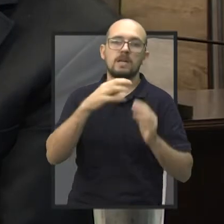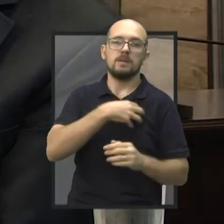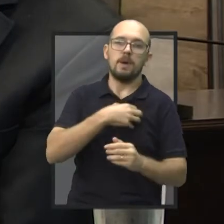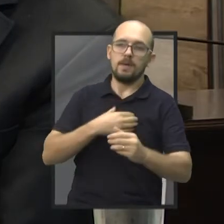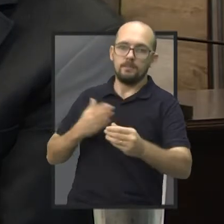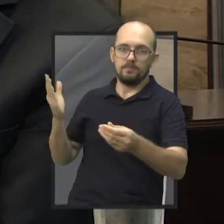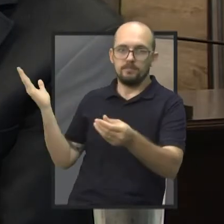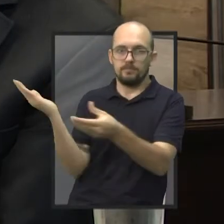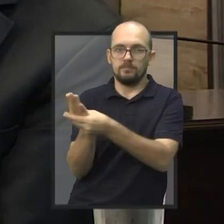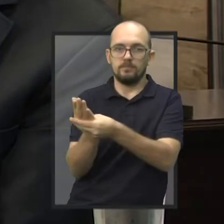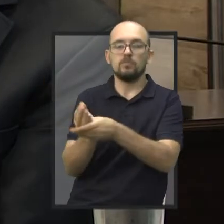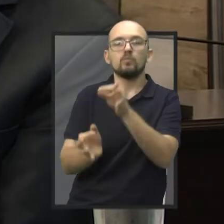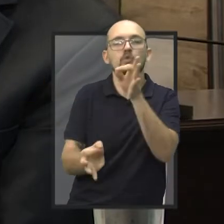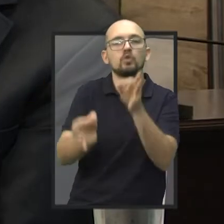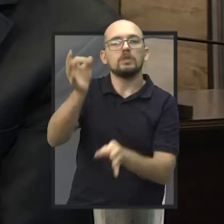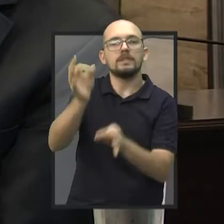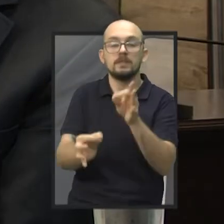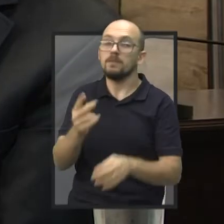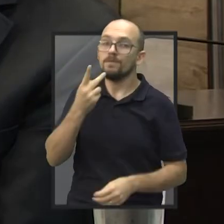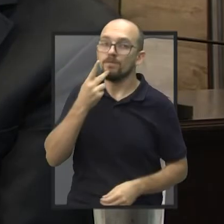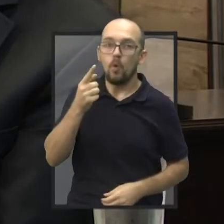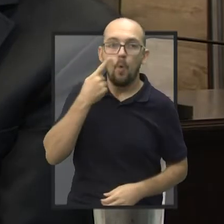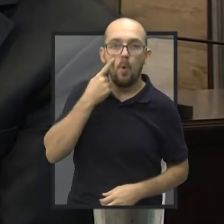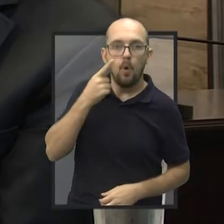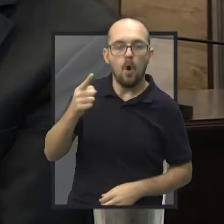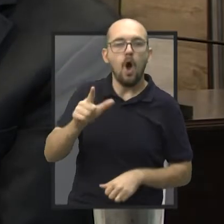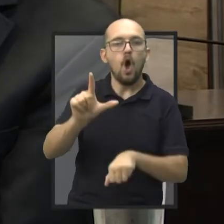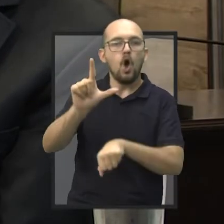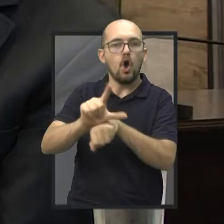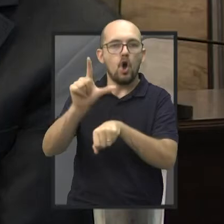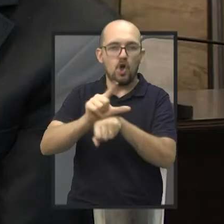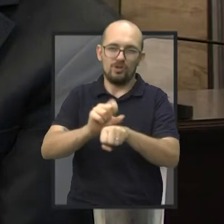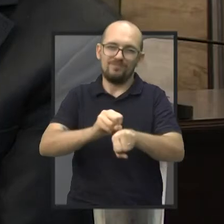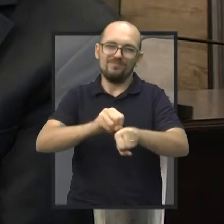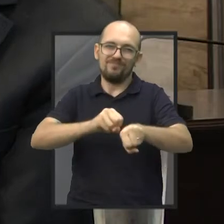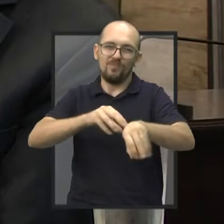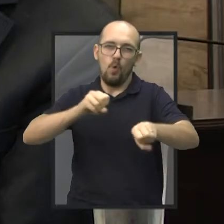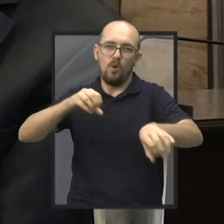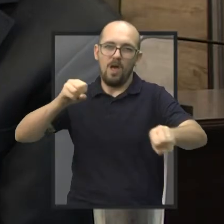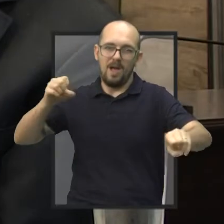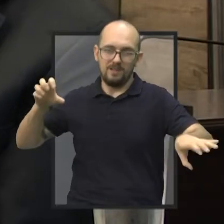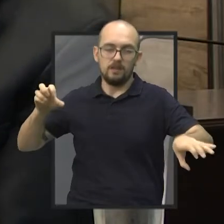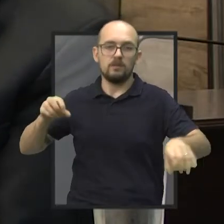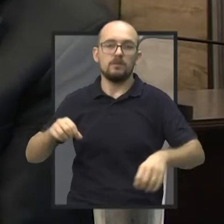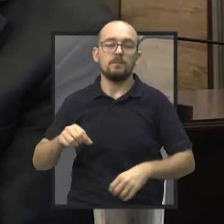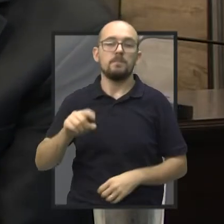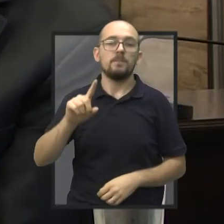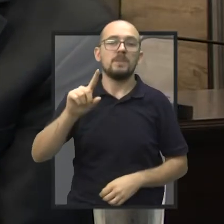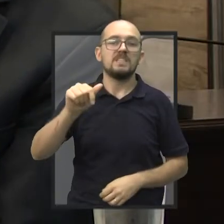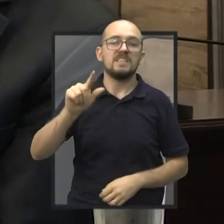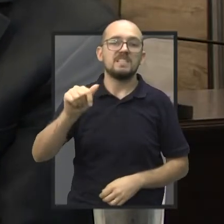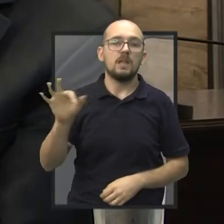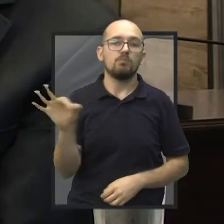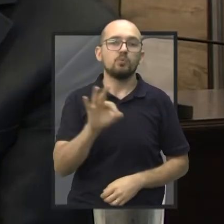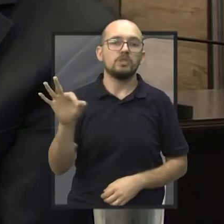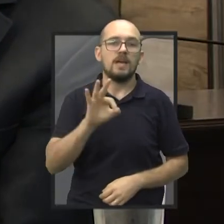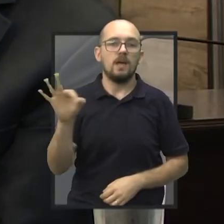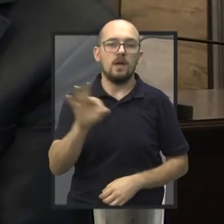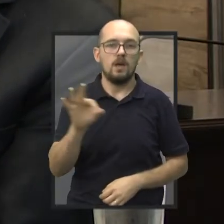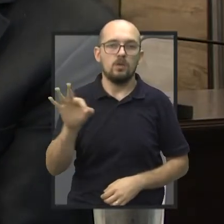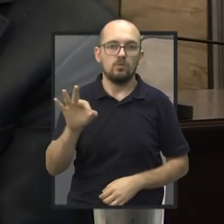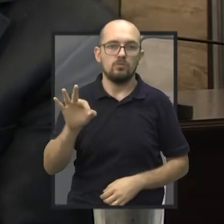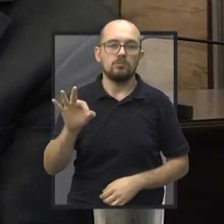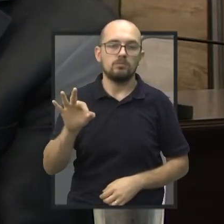ela disse que o faturamento deles online, que é através do e-commerce, é 17%. Então, as